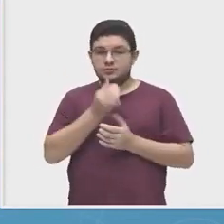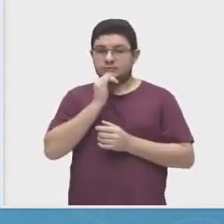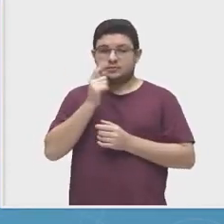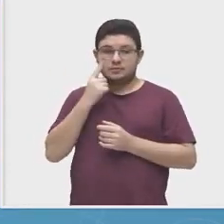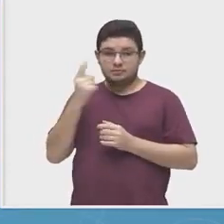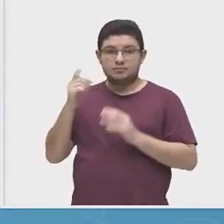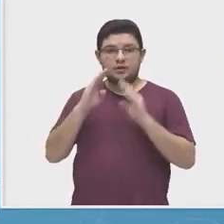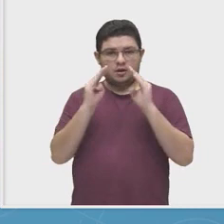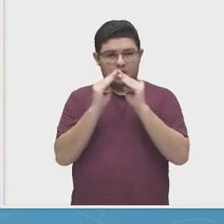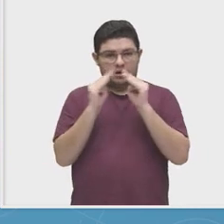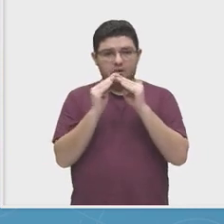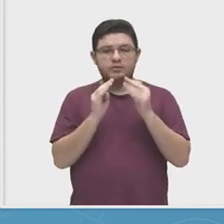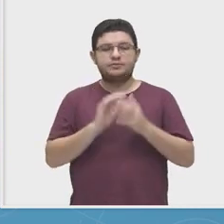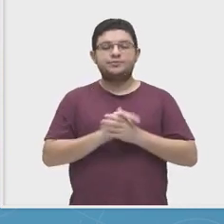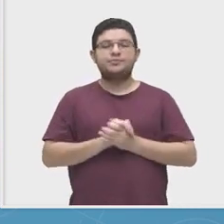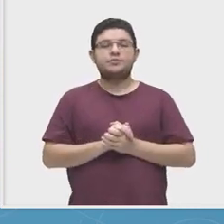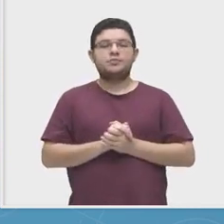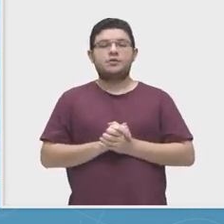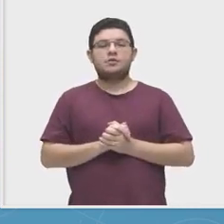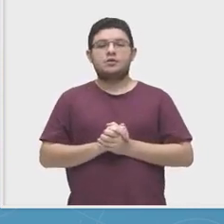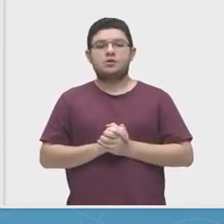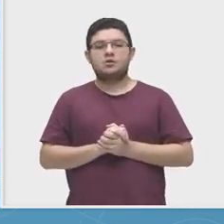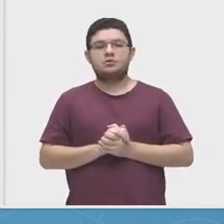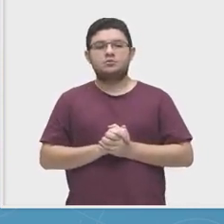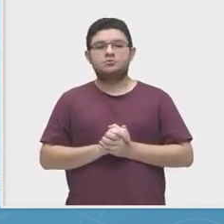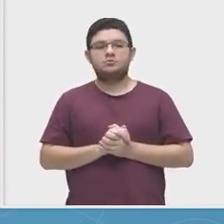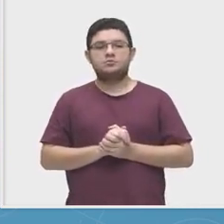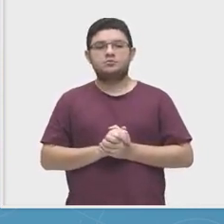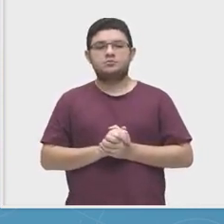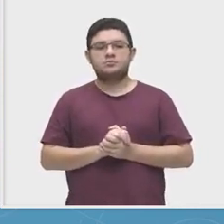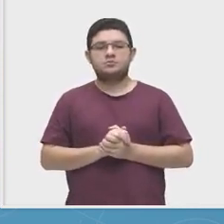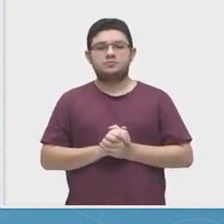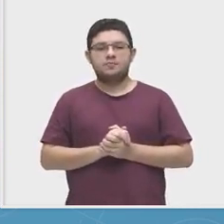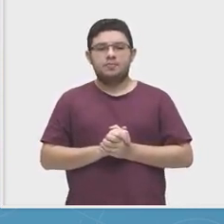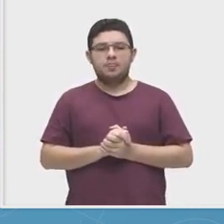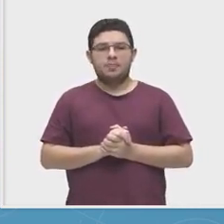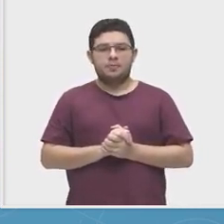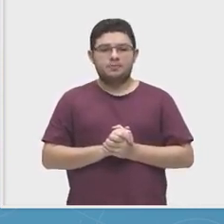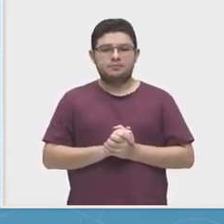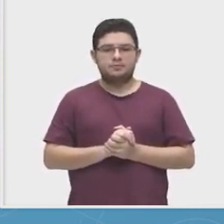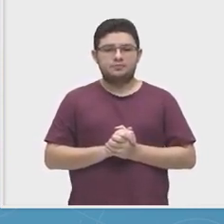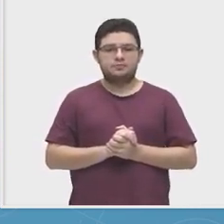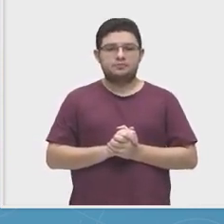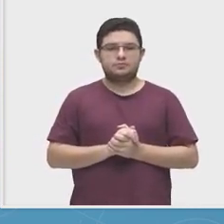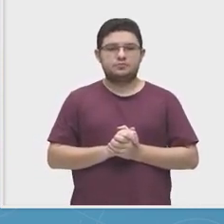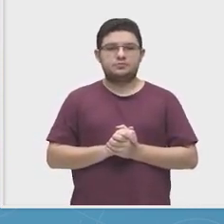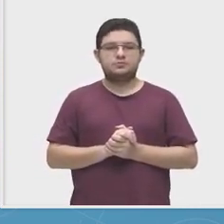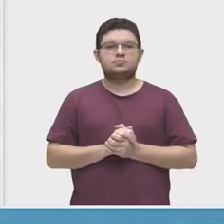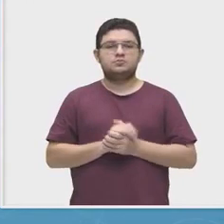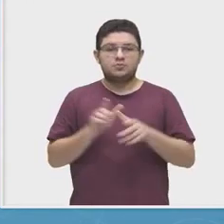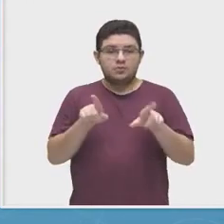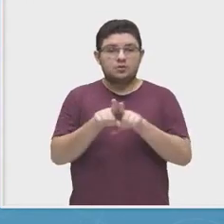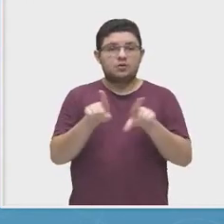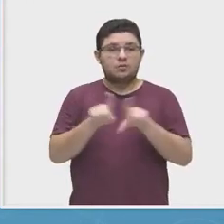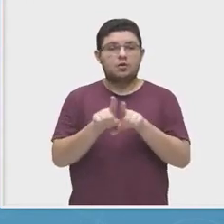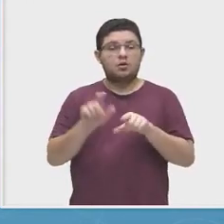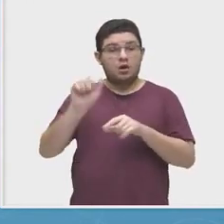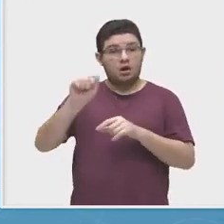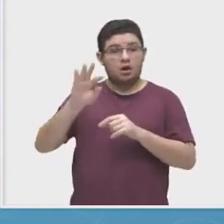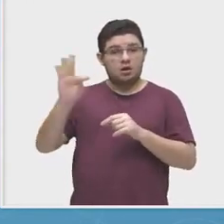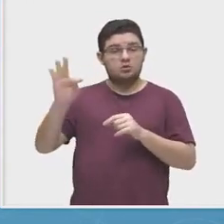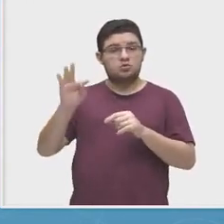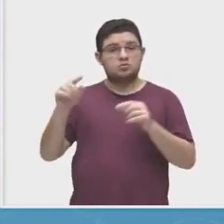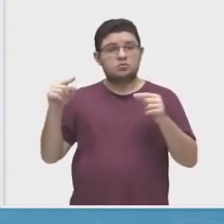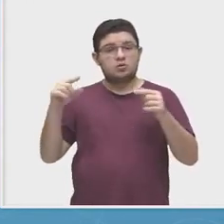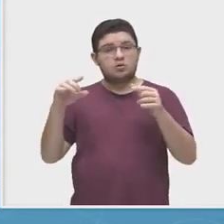casa. Outro exemplo, que nós utilizamos o at, que é um local sempre muito exato. Então, at the bus